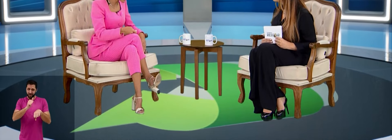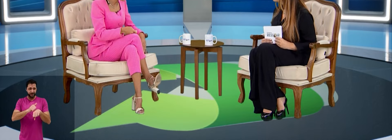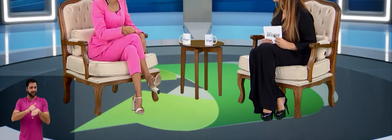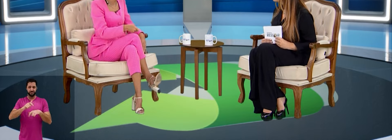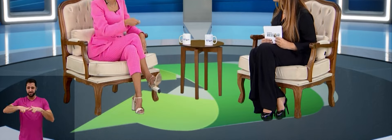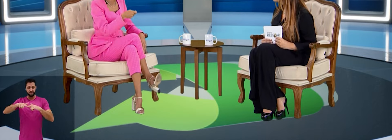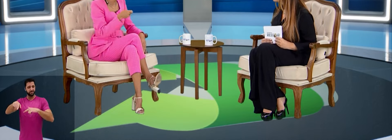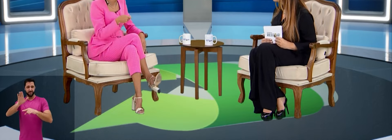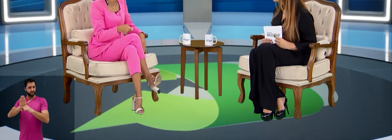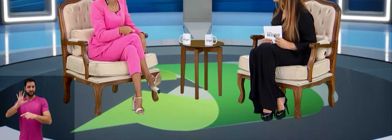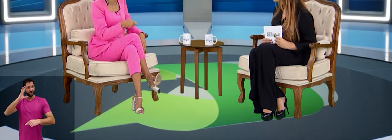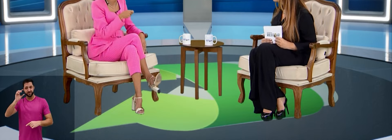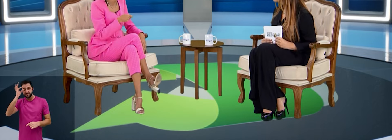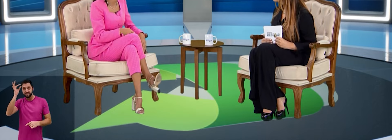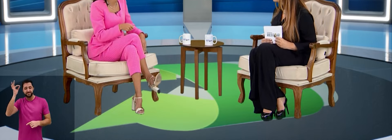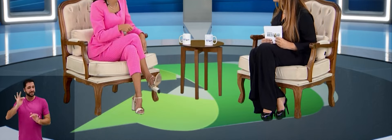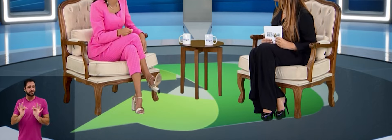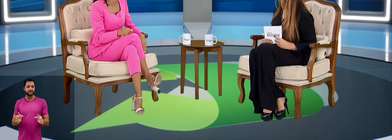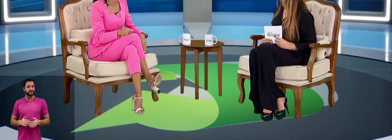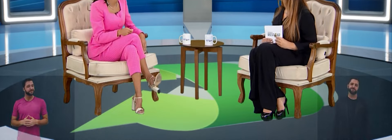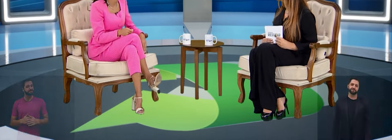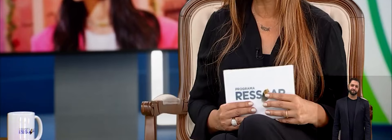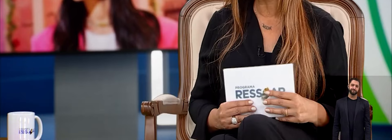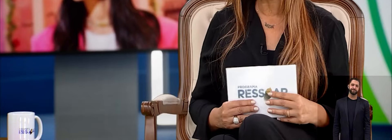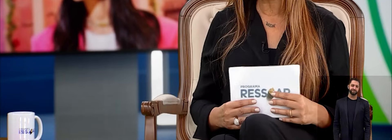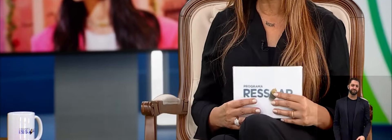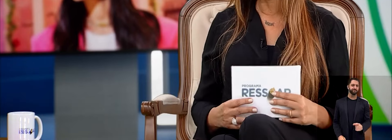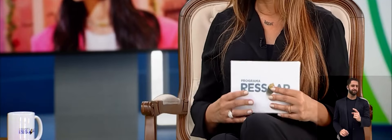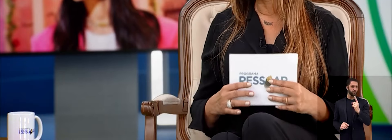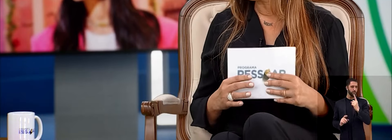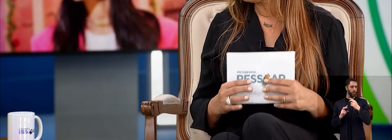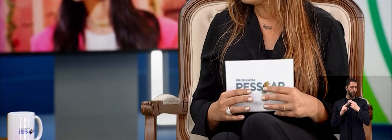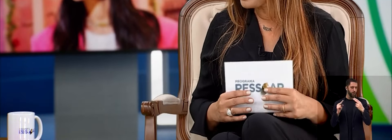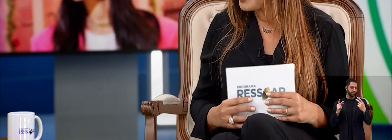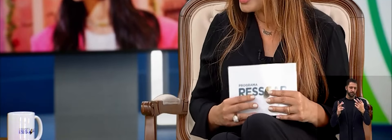sem dinheiro, fazendo sobrancelha e resolvendo um problema. Tem mais